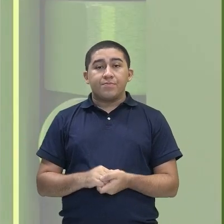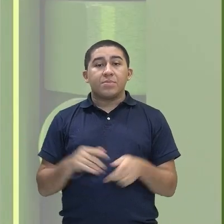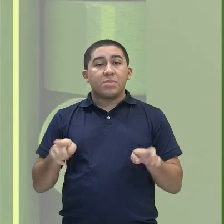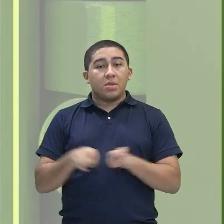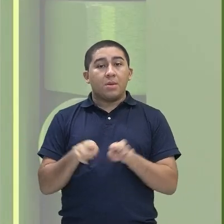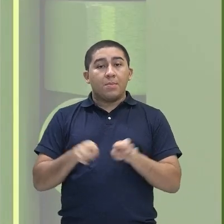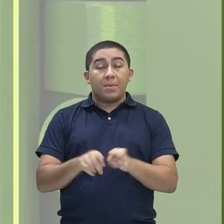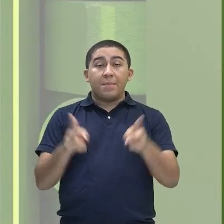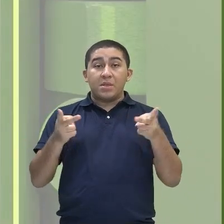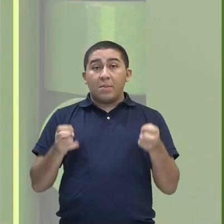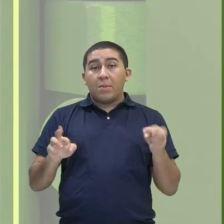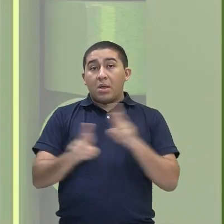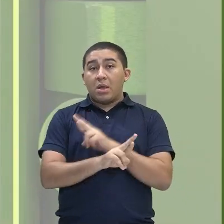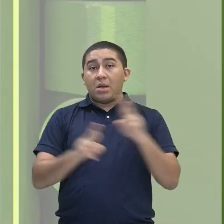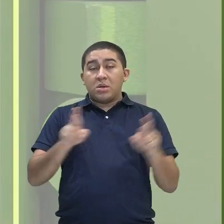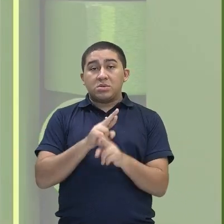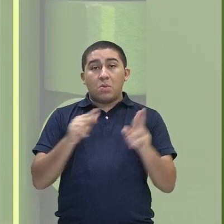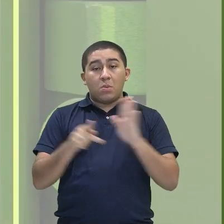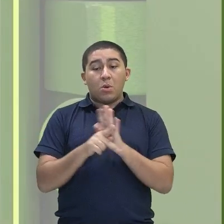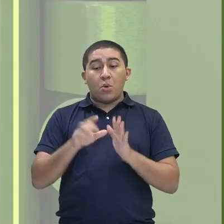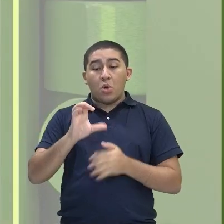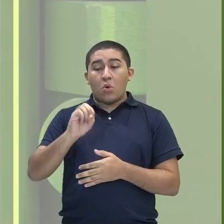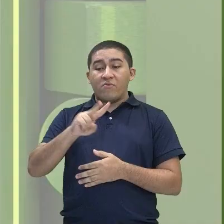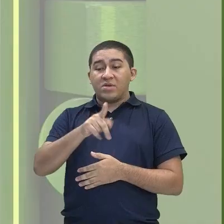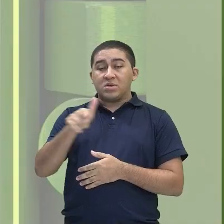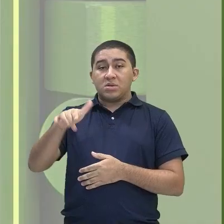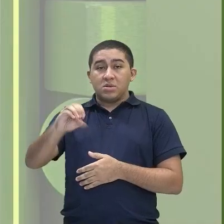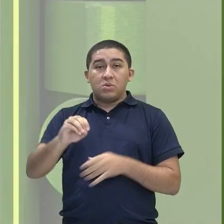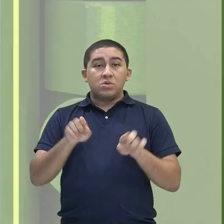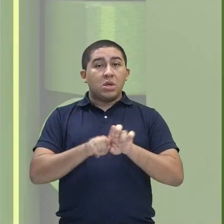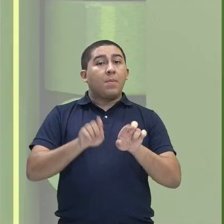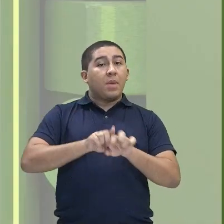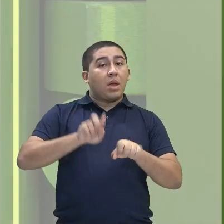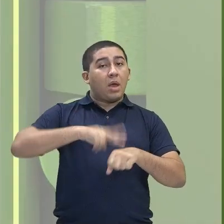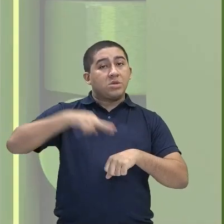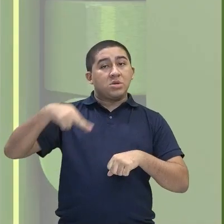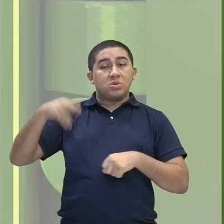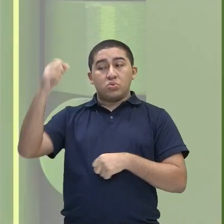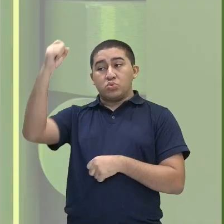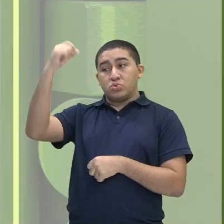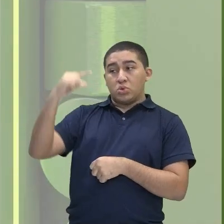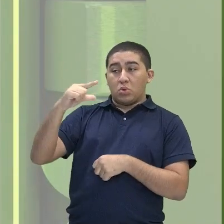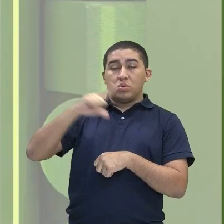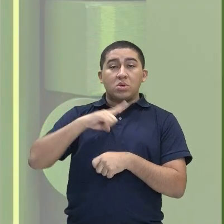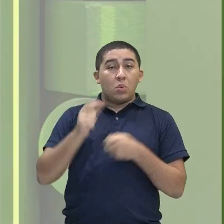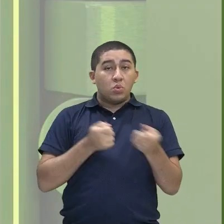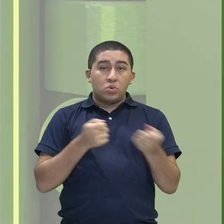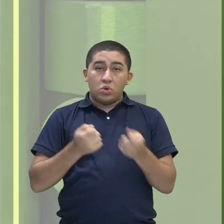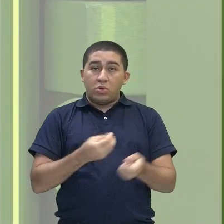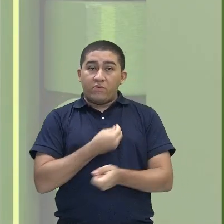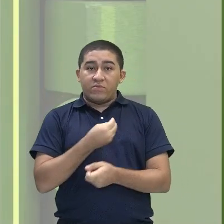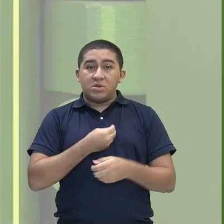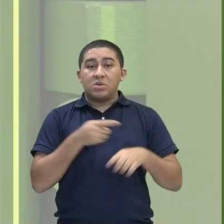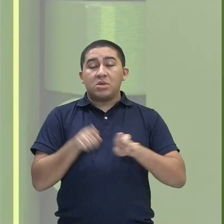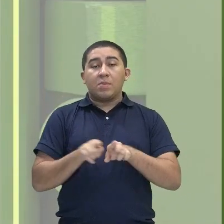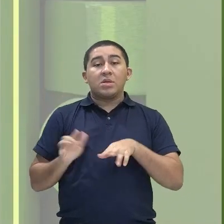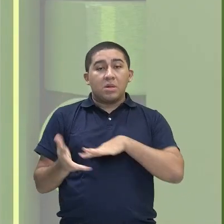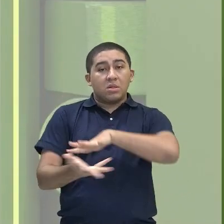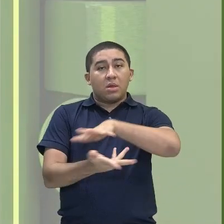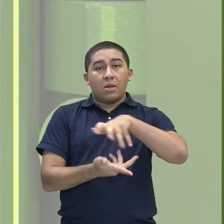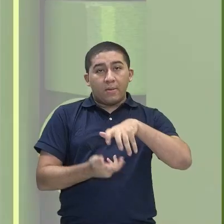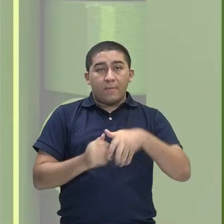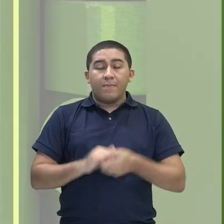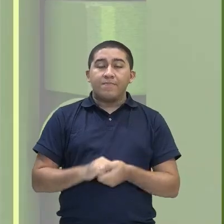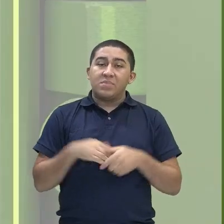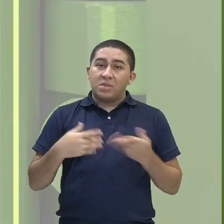relação das correntes de convecção e a radiação solar com a manutenção da vida na Terra.